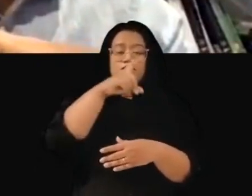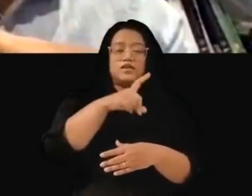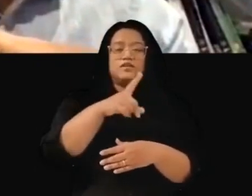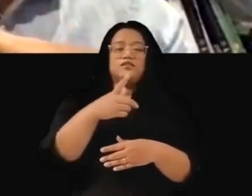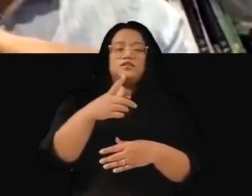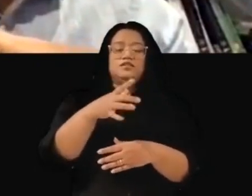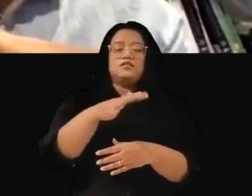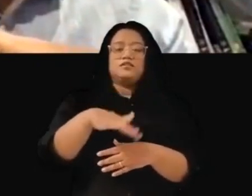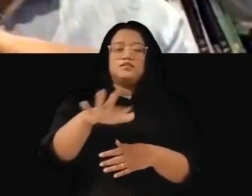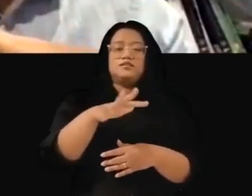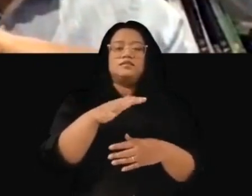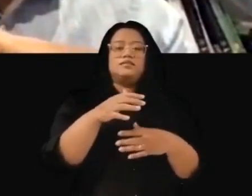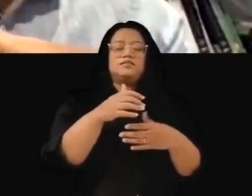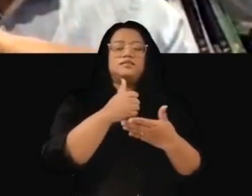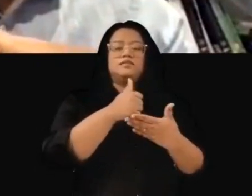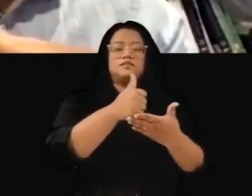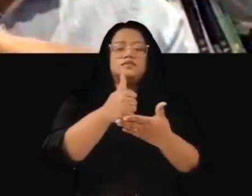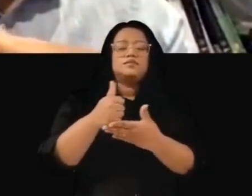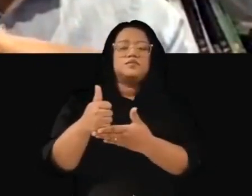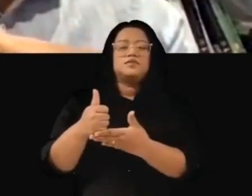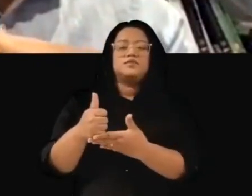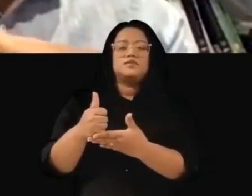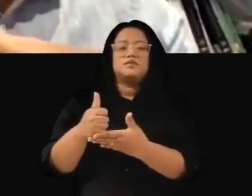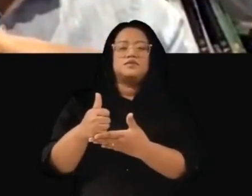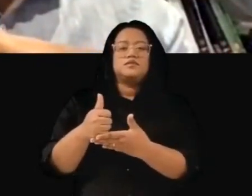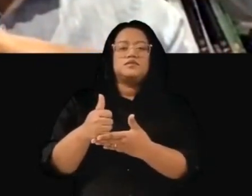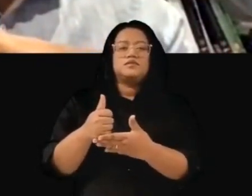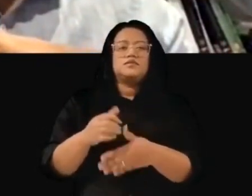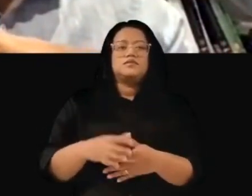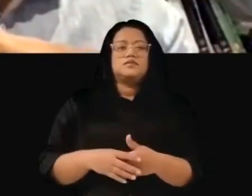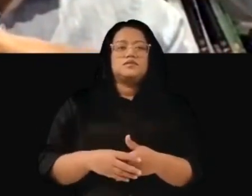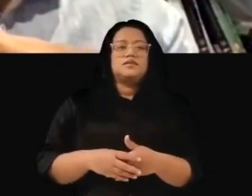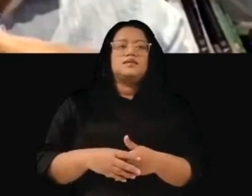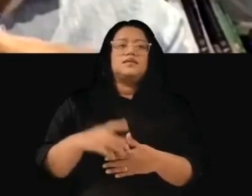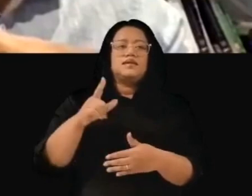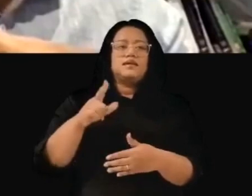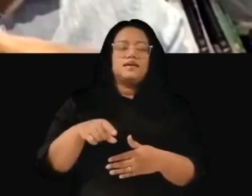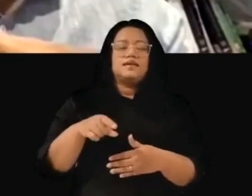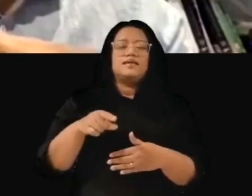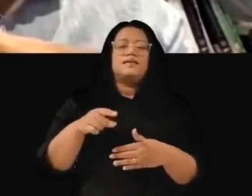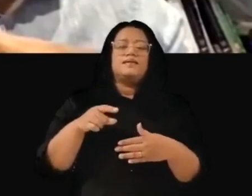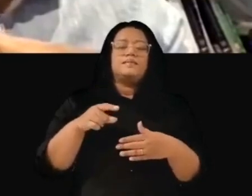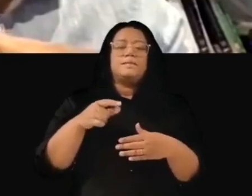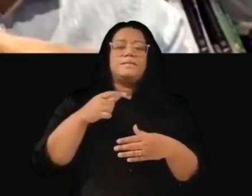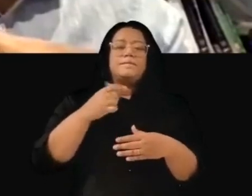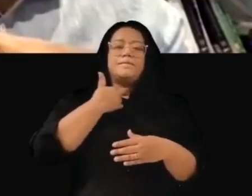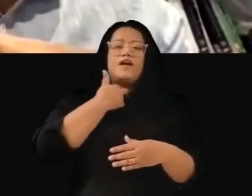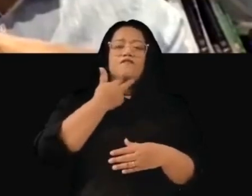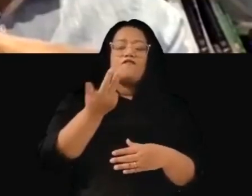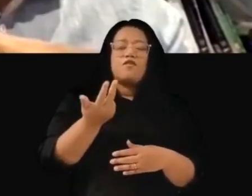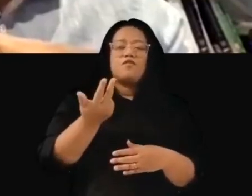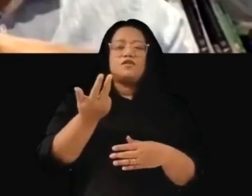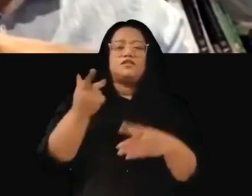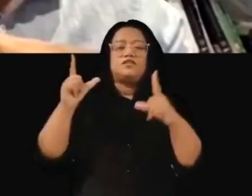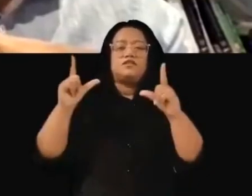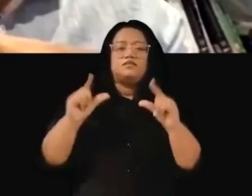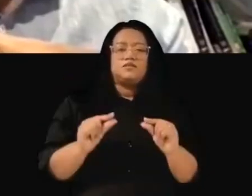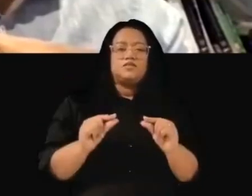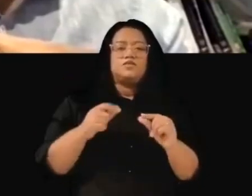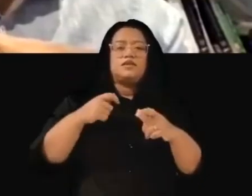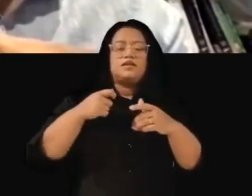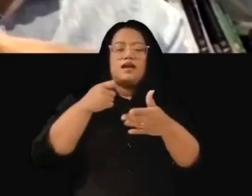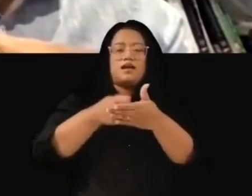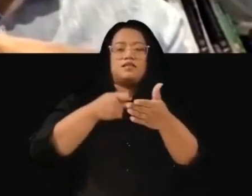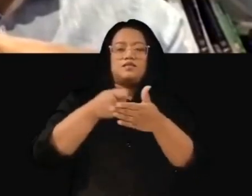acaba também sendo, digamos assim, tendo menos espaço, menos voz, né? E eu poderia acrescentar também, certamente,